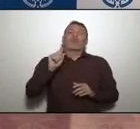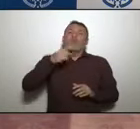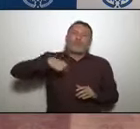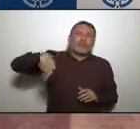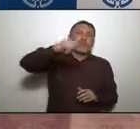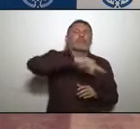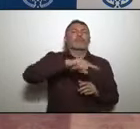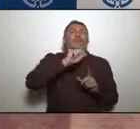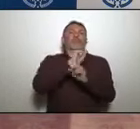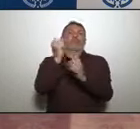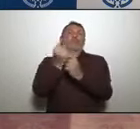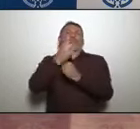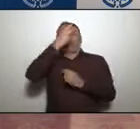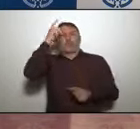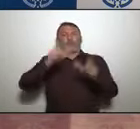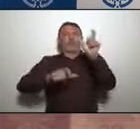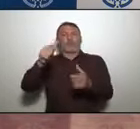das pessoas.